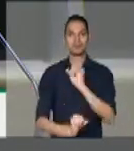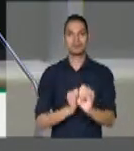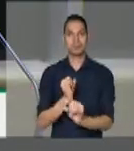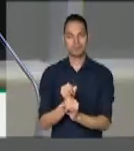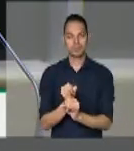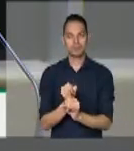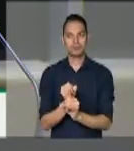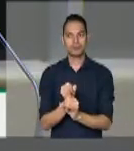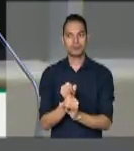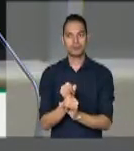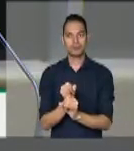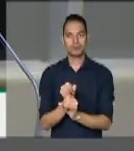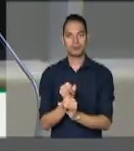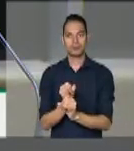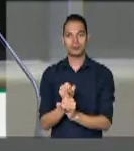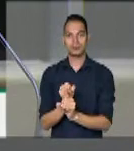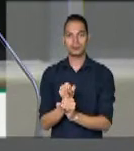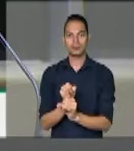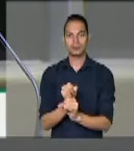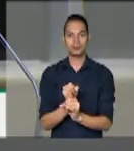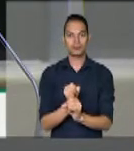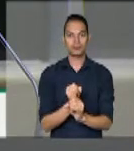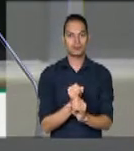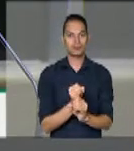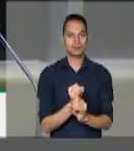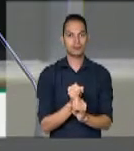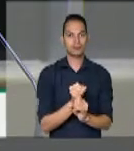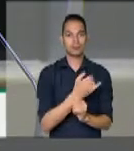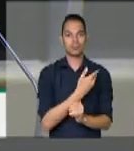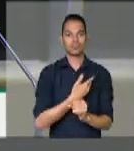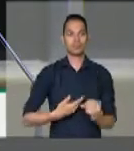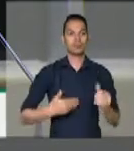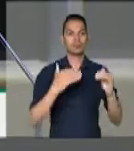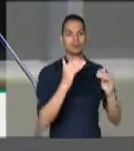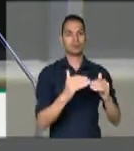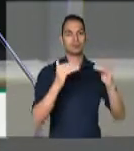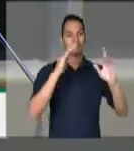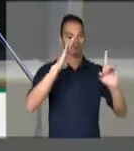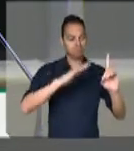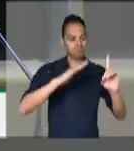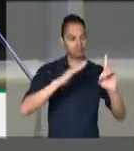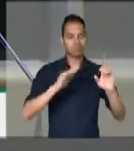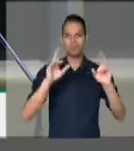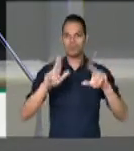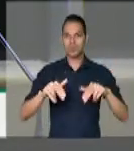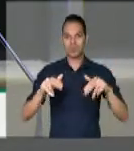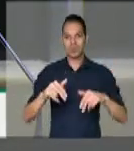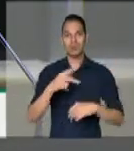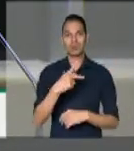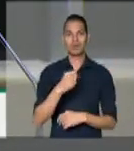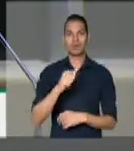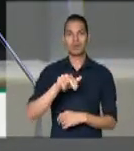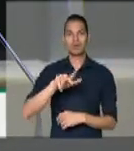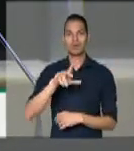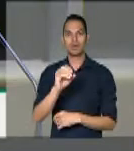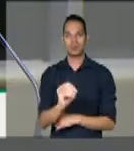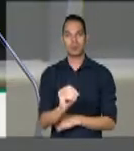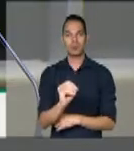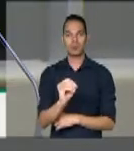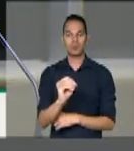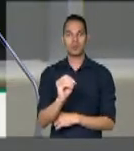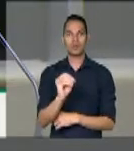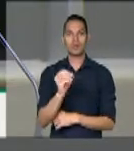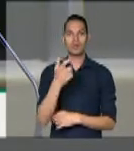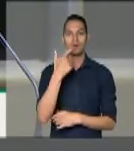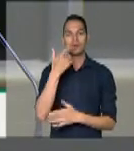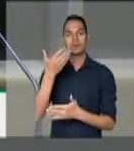curvar aos interesses dos poderosos, Paulo Henrique Amorim ocupou, nesses